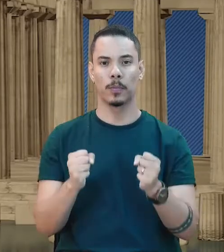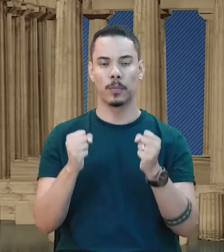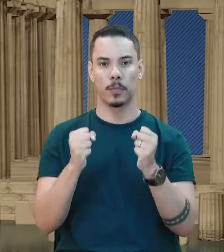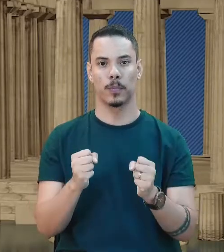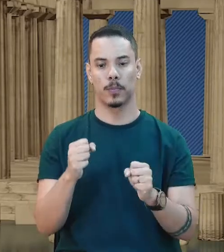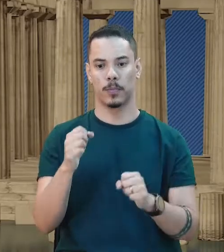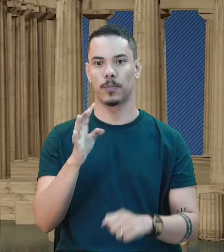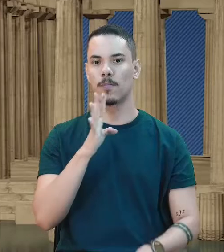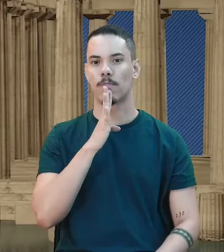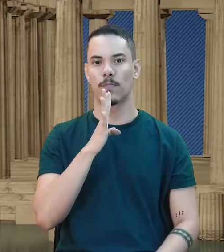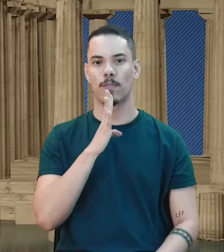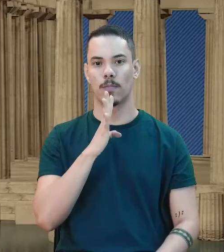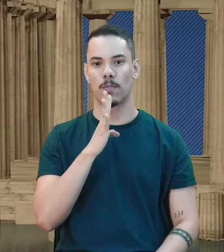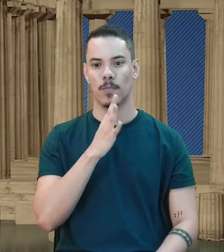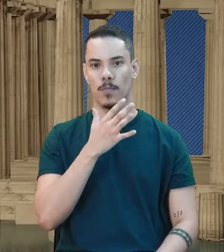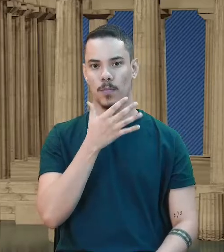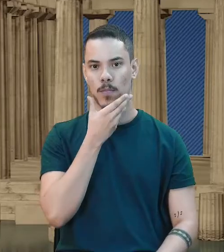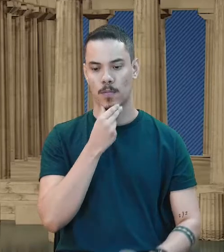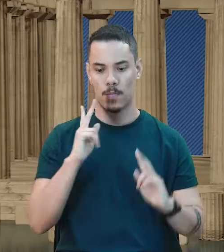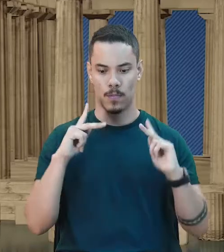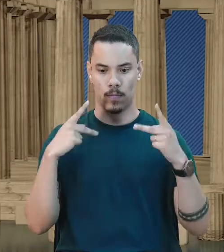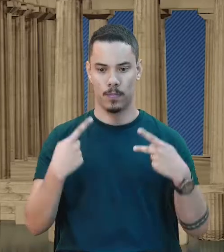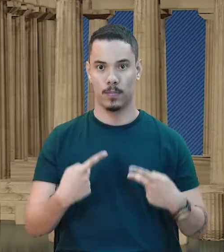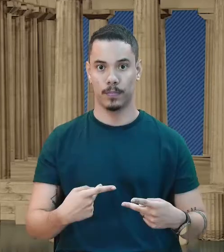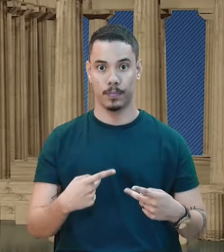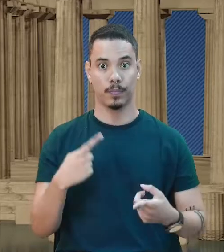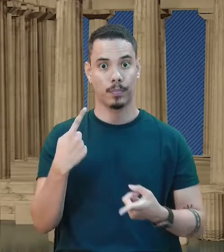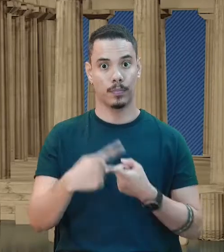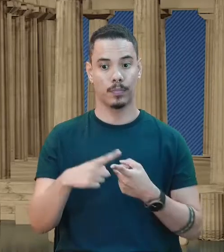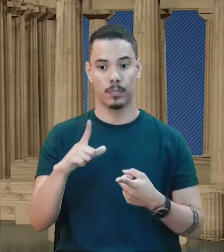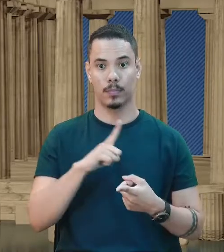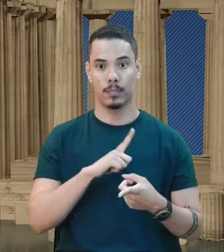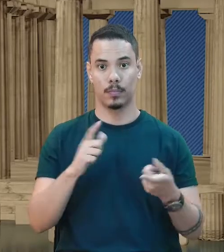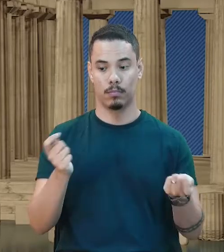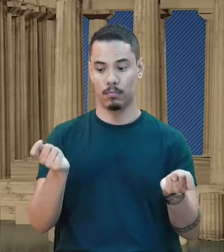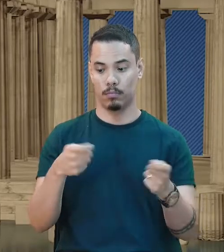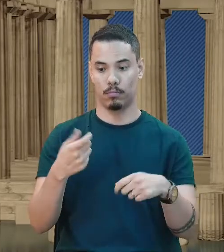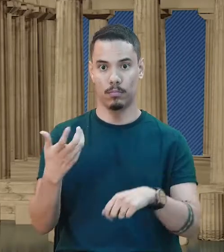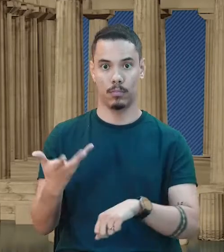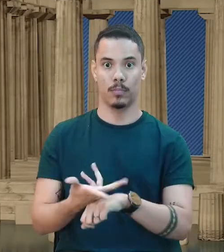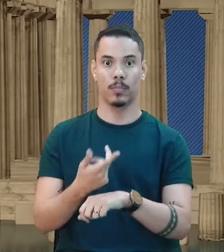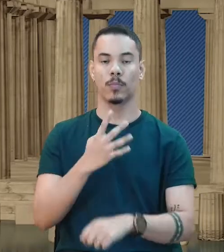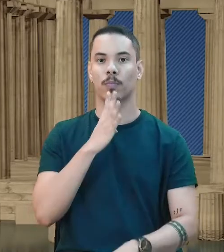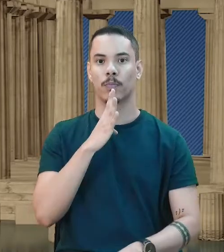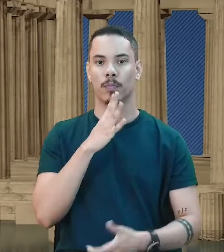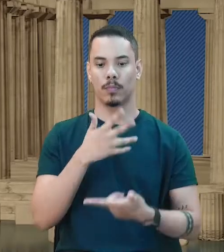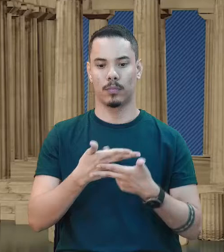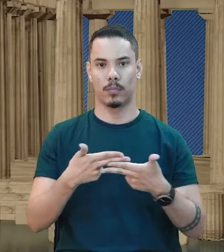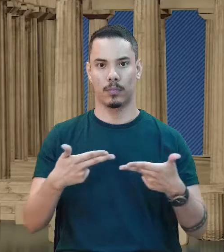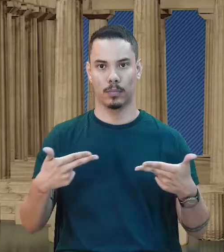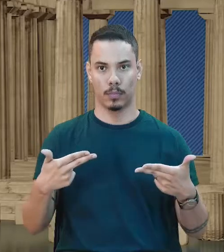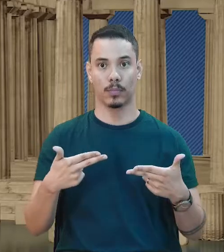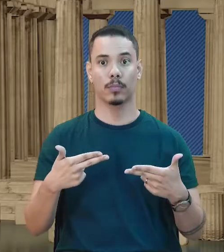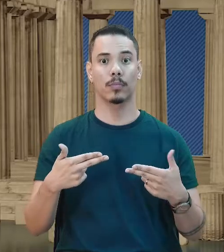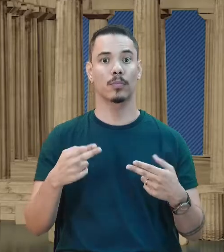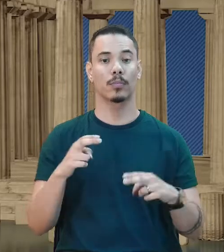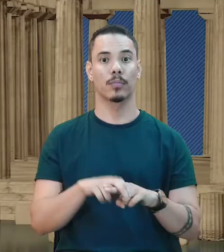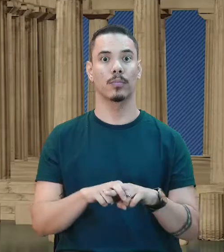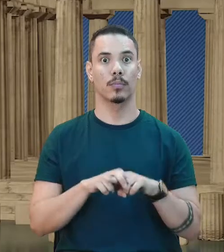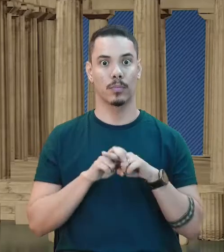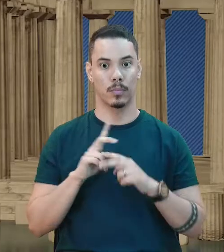conhecido pelo homem, porque o homem ele tem a capacidade de conhecer as coisas. Então a